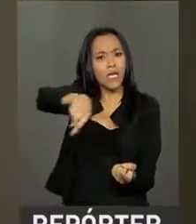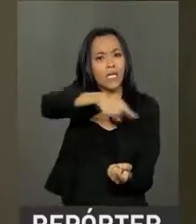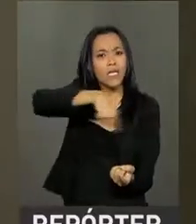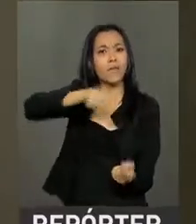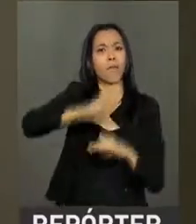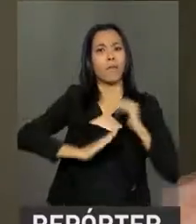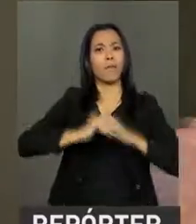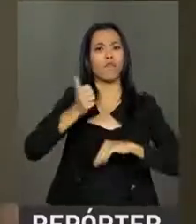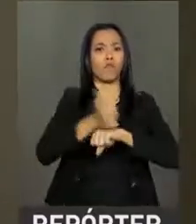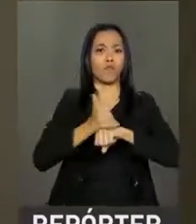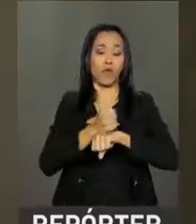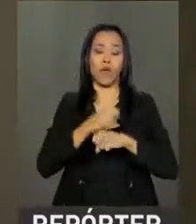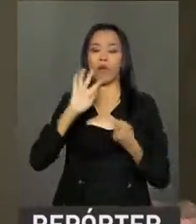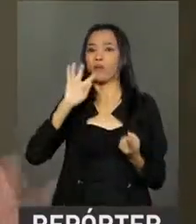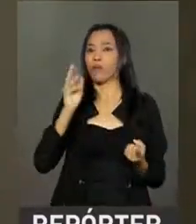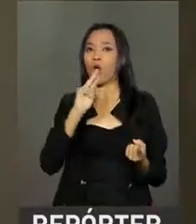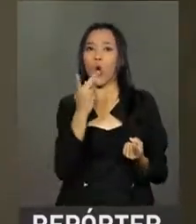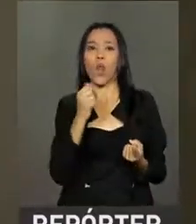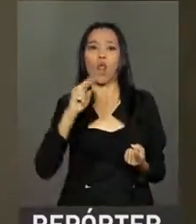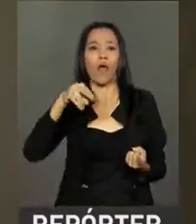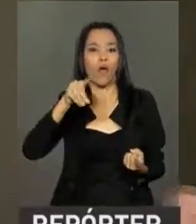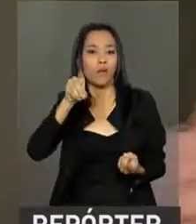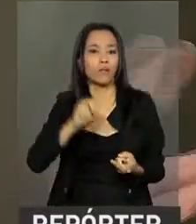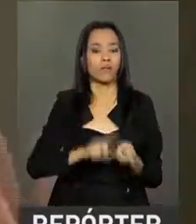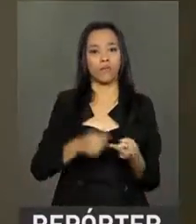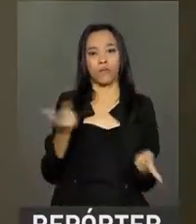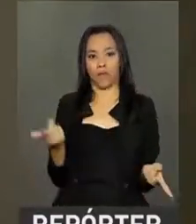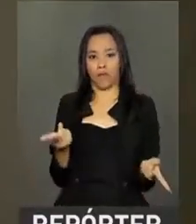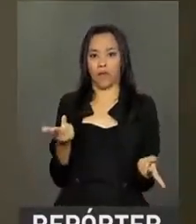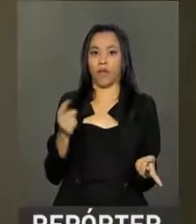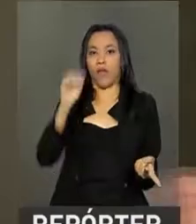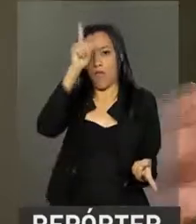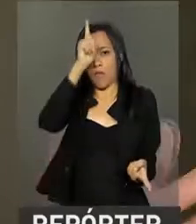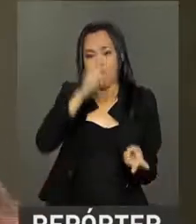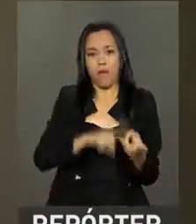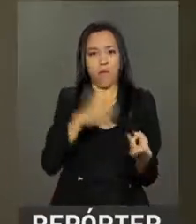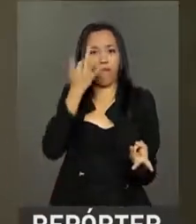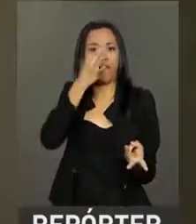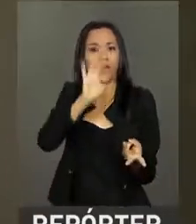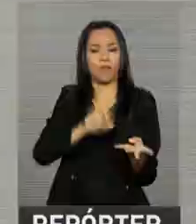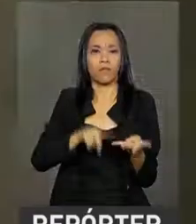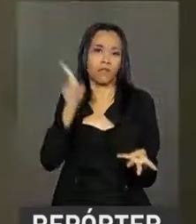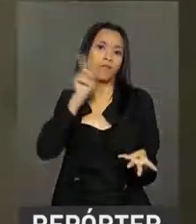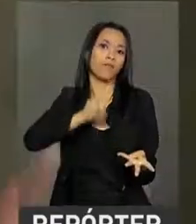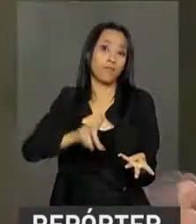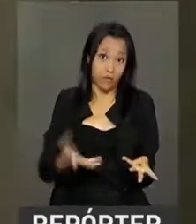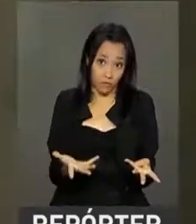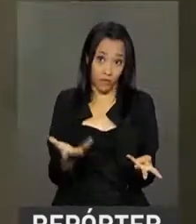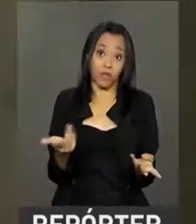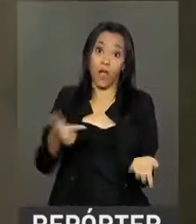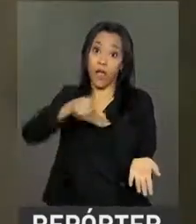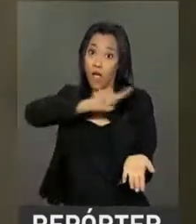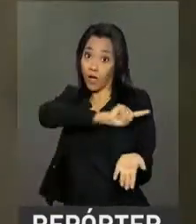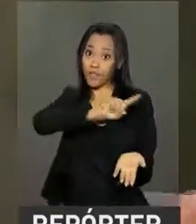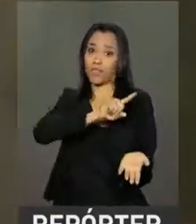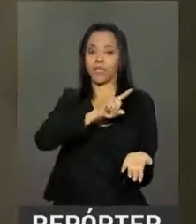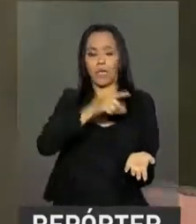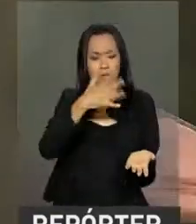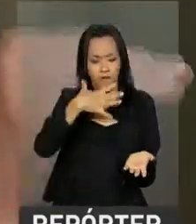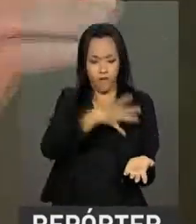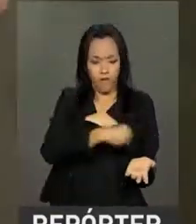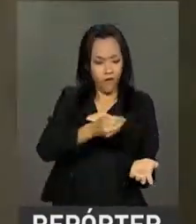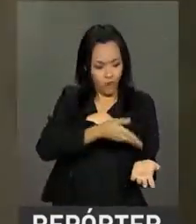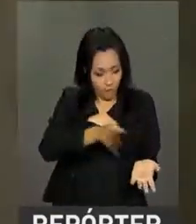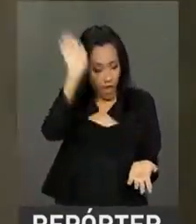profissionais da holanda da alemanha da frança dos estados unidos antes a gente mandava o filho